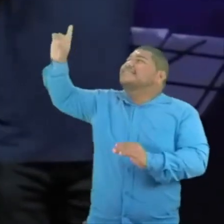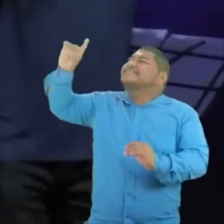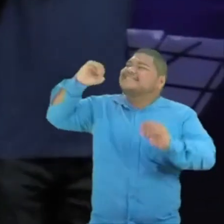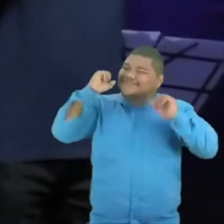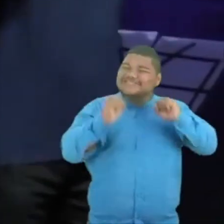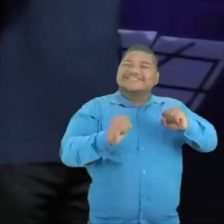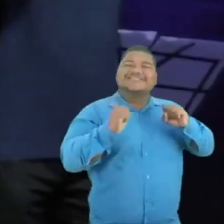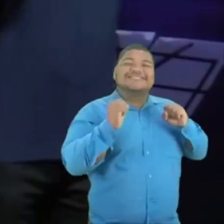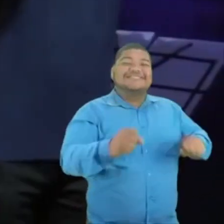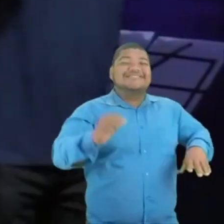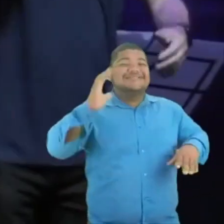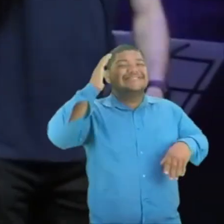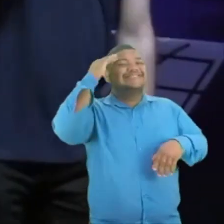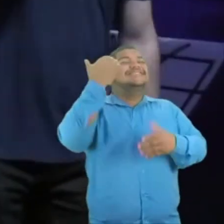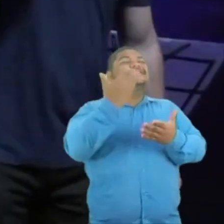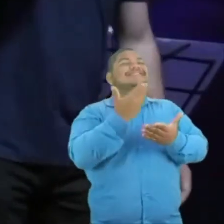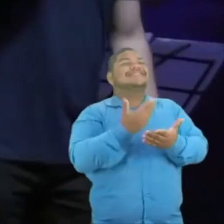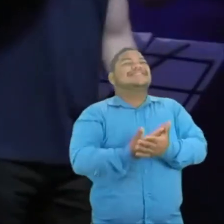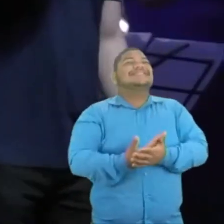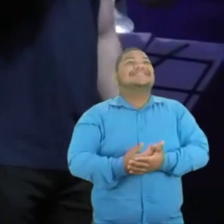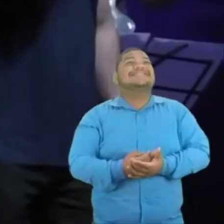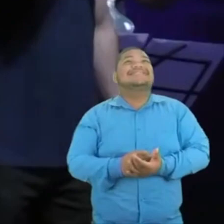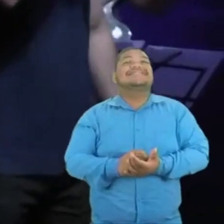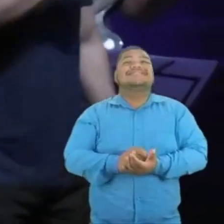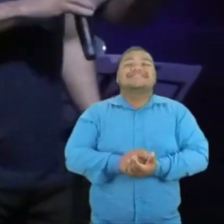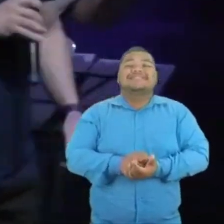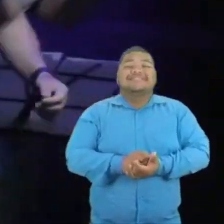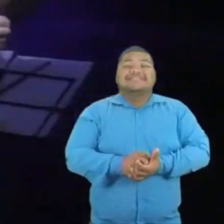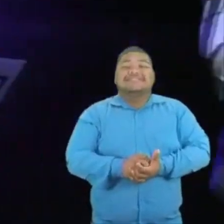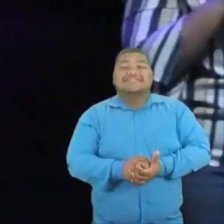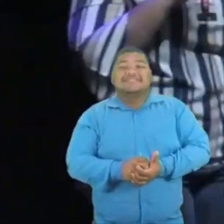nele a gente pode confiar.